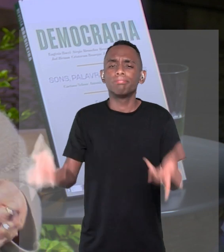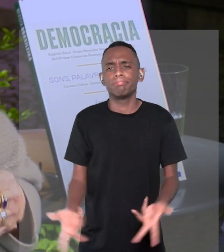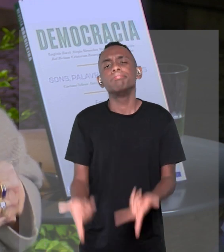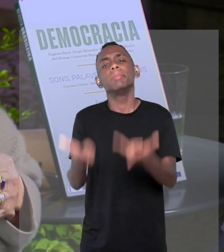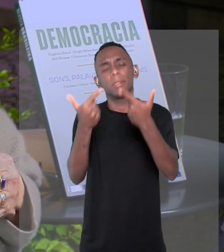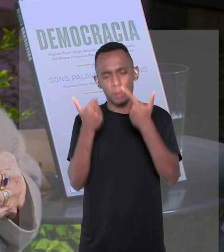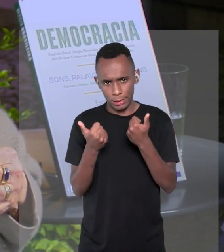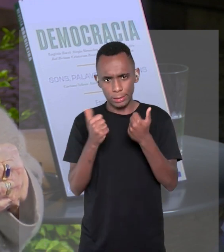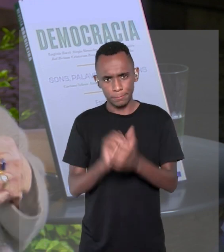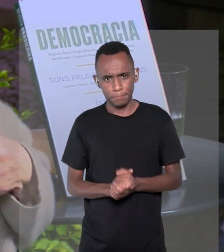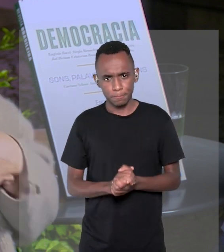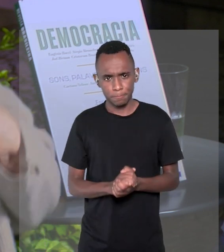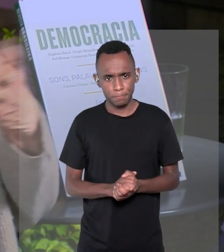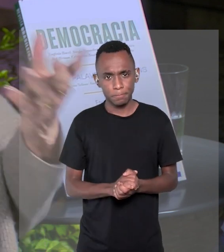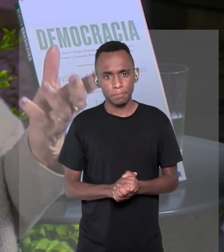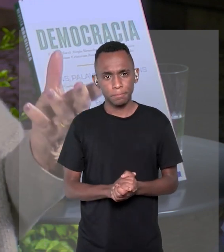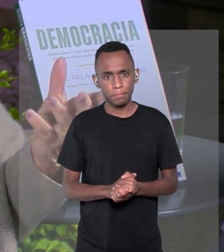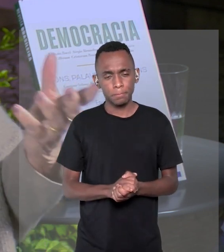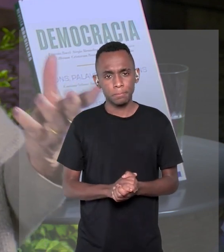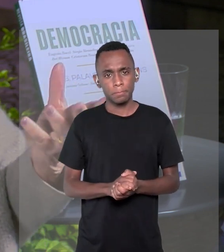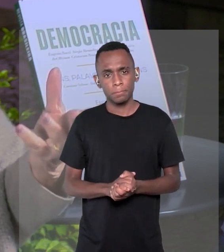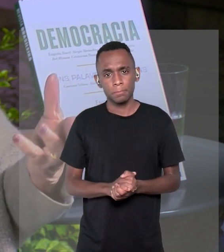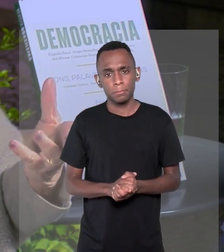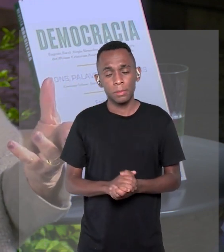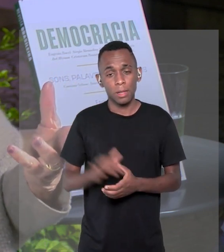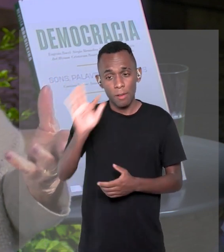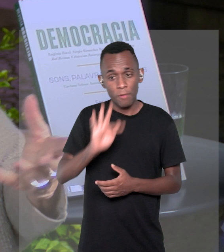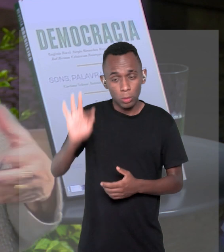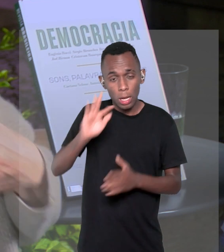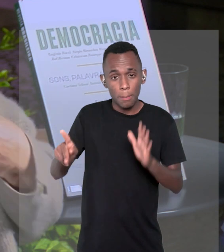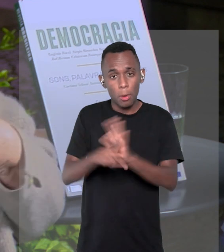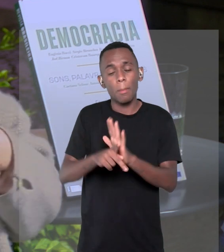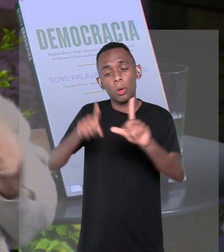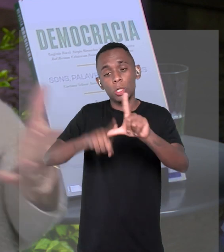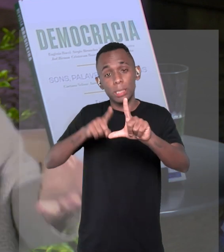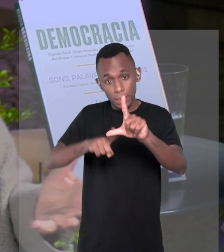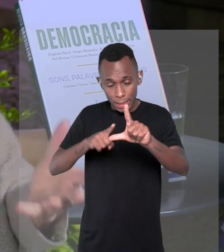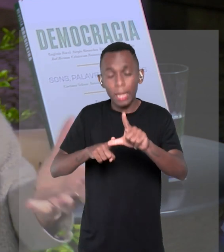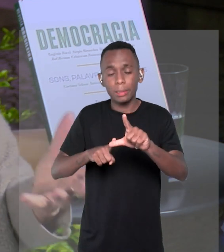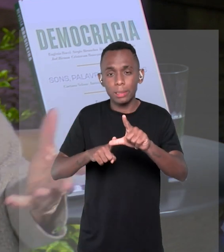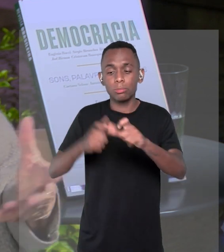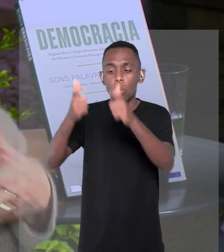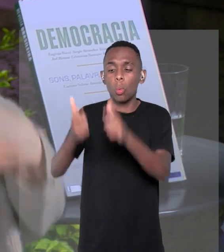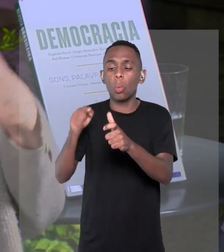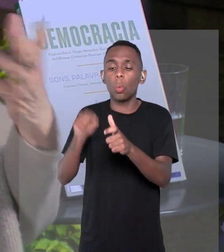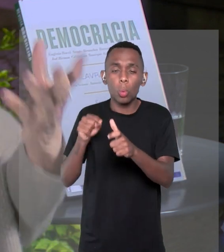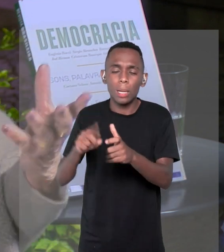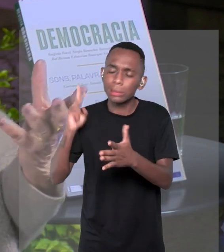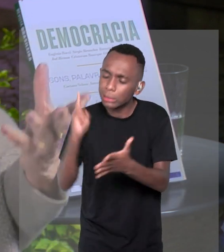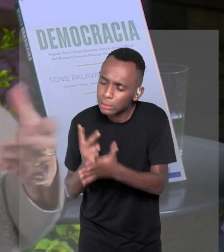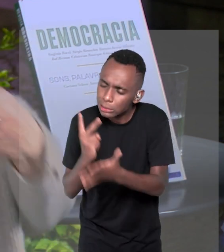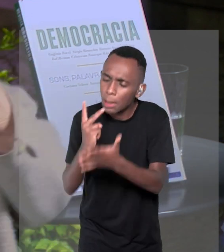justamente. A Academia Brasileira de Letras é um lugar que sempre